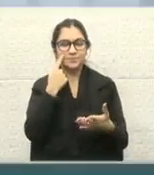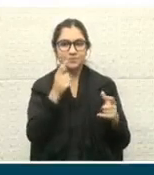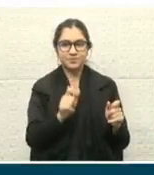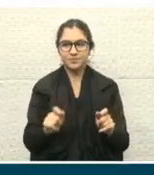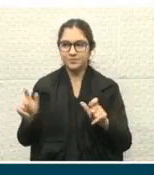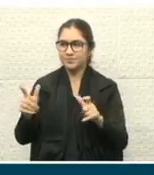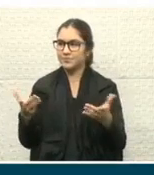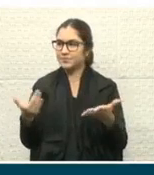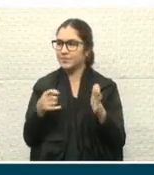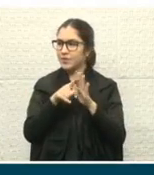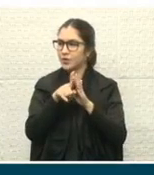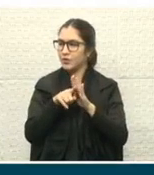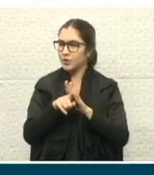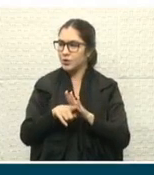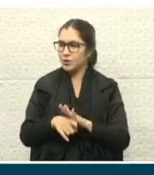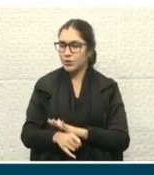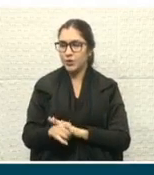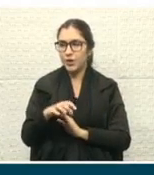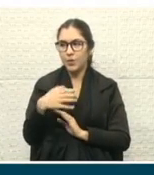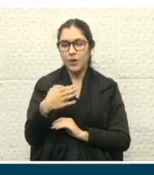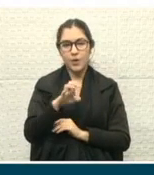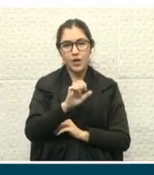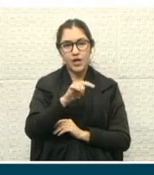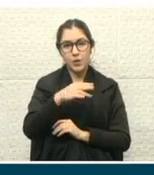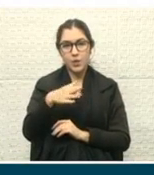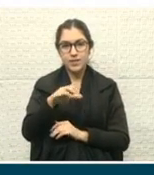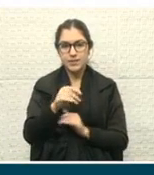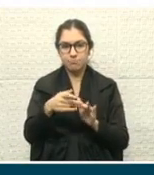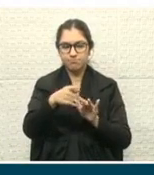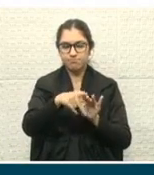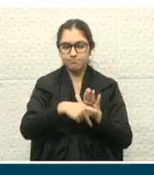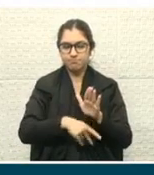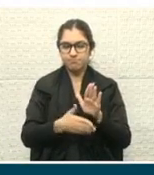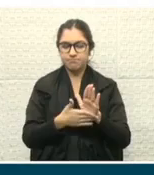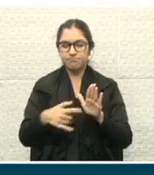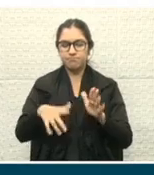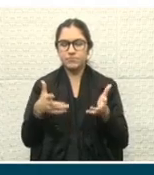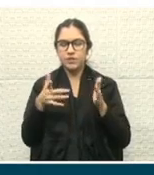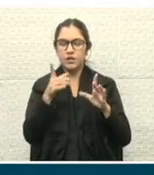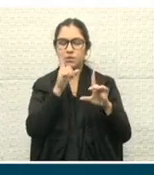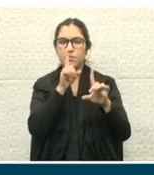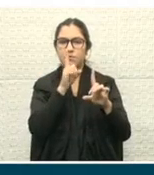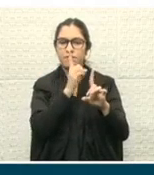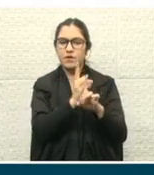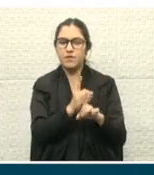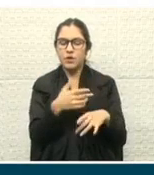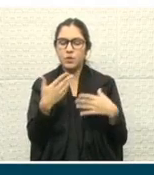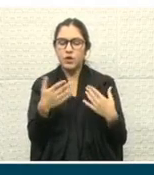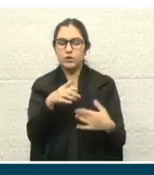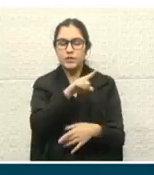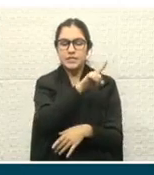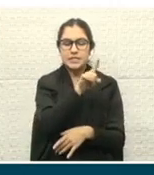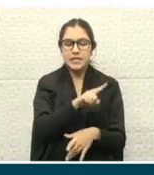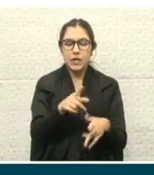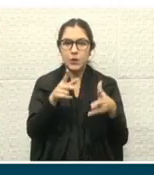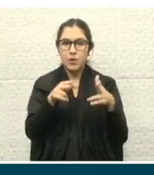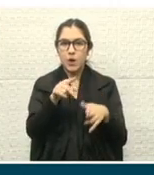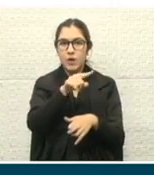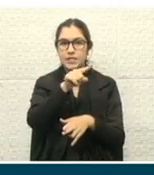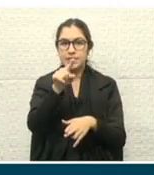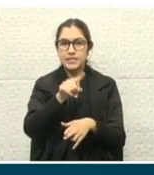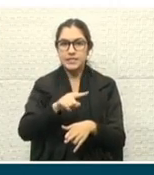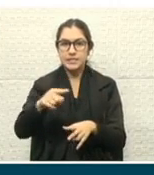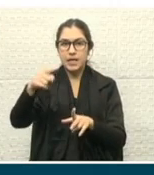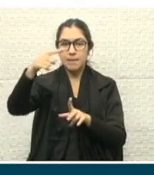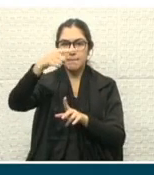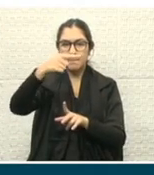quadro investigar a equação proposta. Então nós queremos verificar quando Z é igual a Z barra. Z